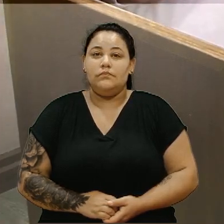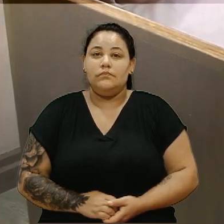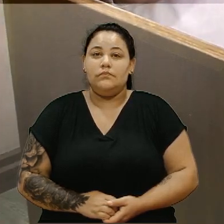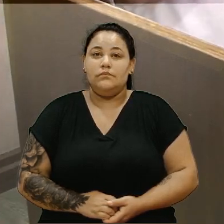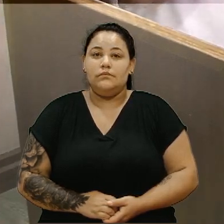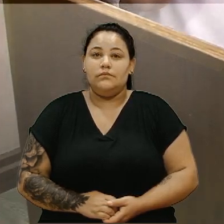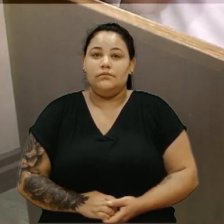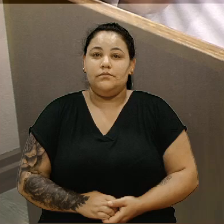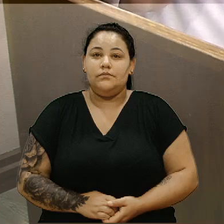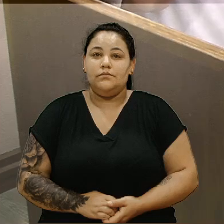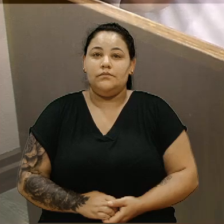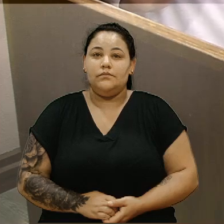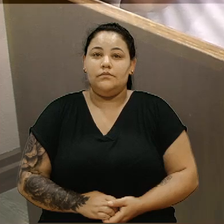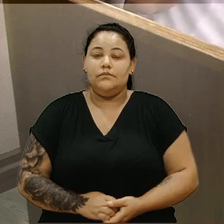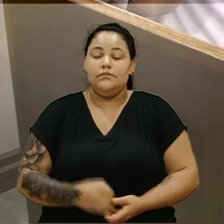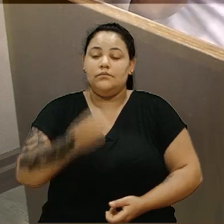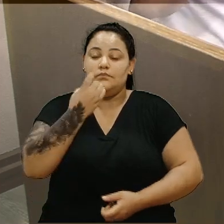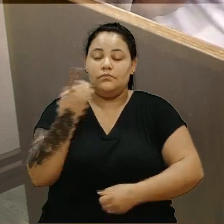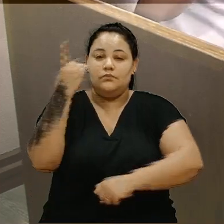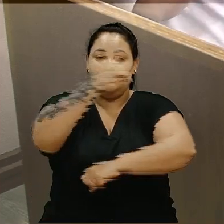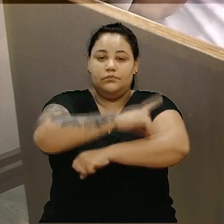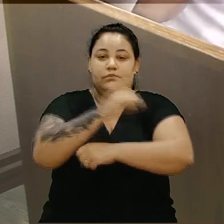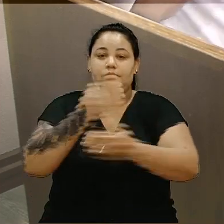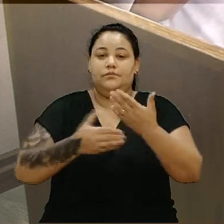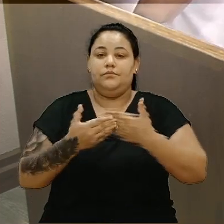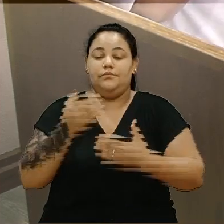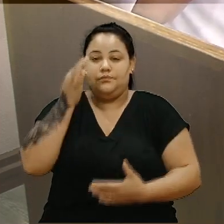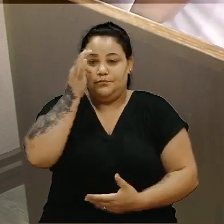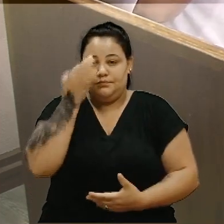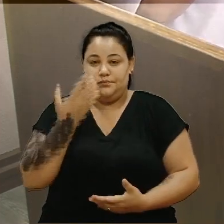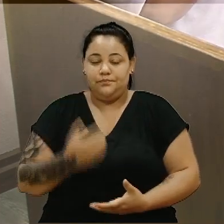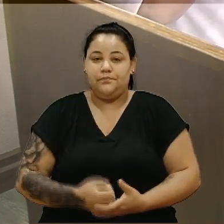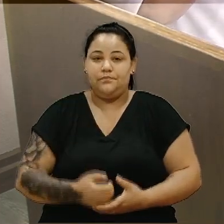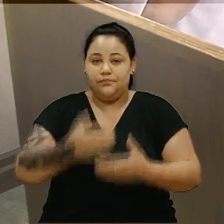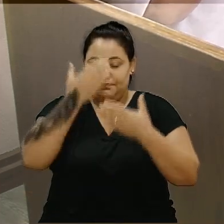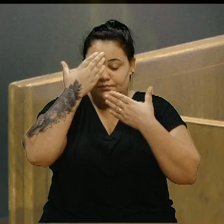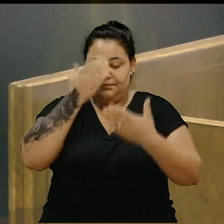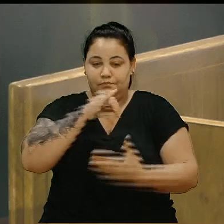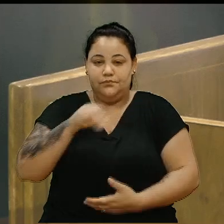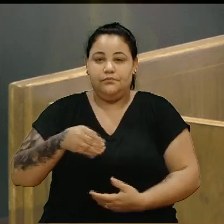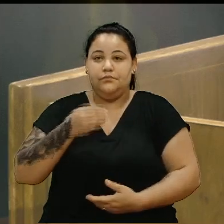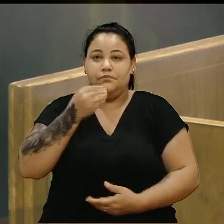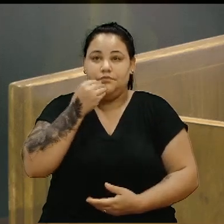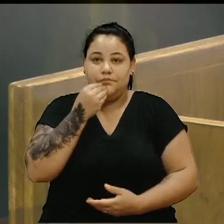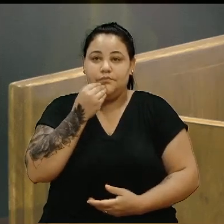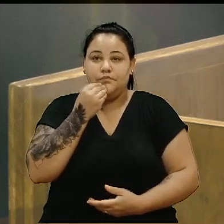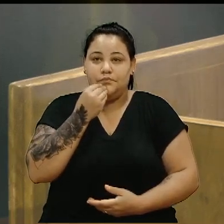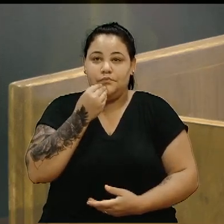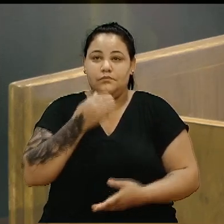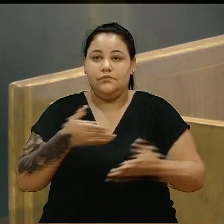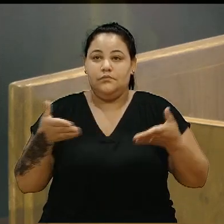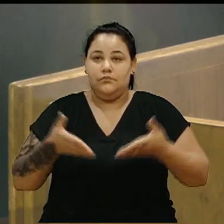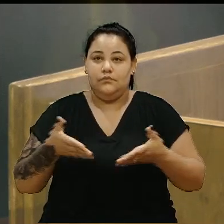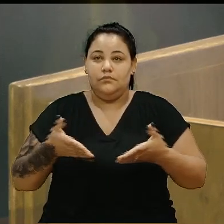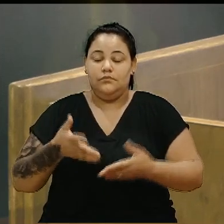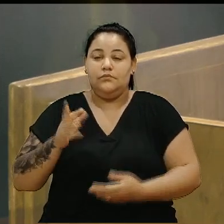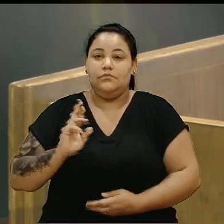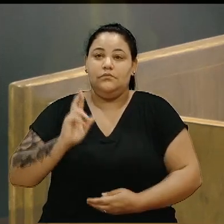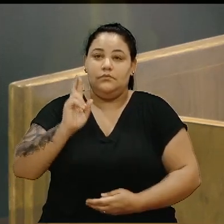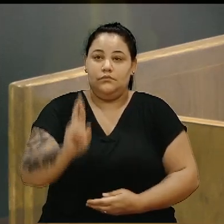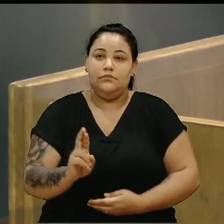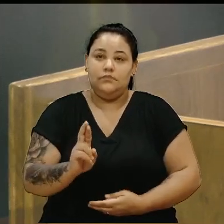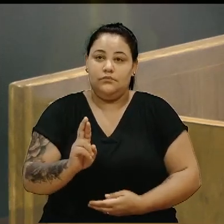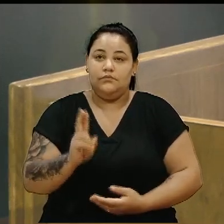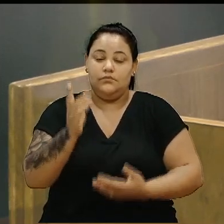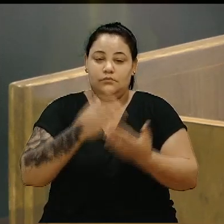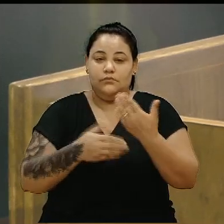Vamos lá. Bom dia a todos. Obrigada pela oportunidade de estar aqui, representando